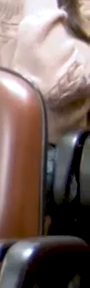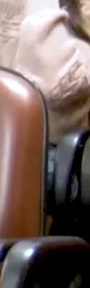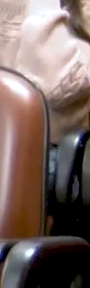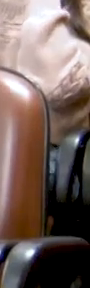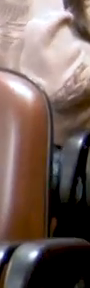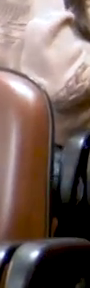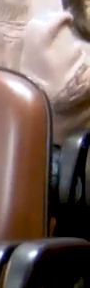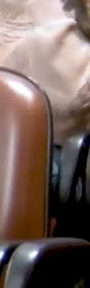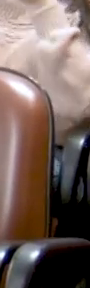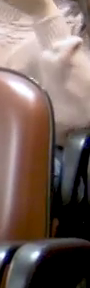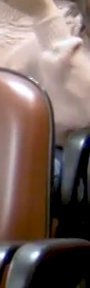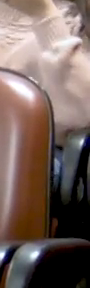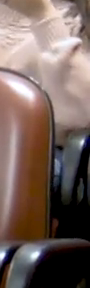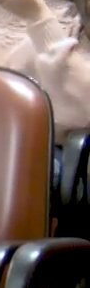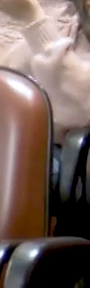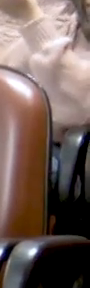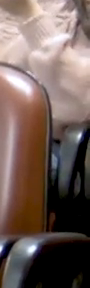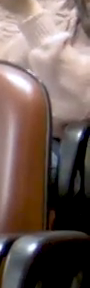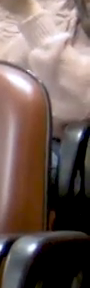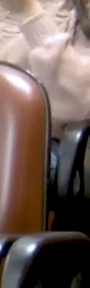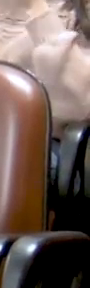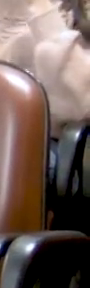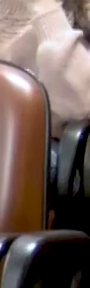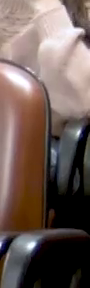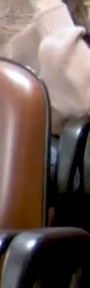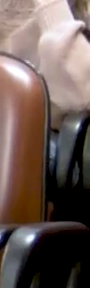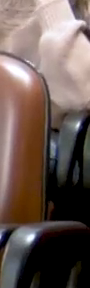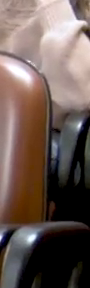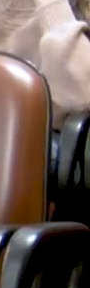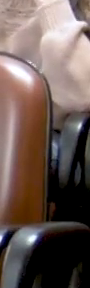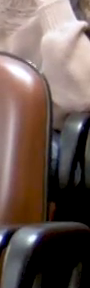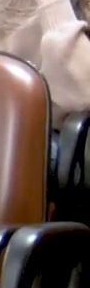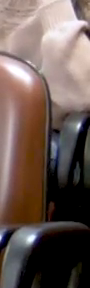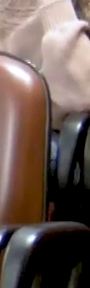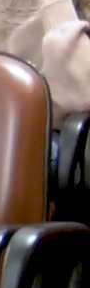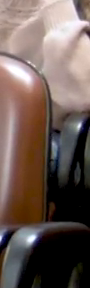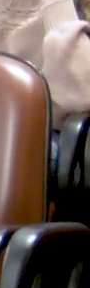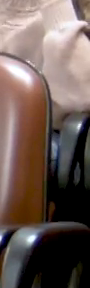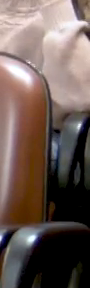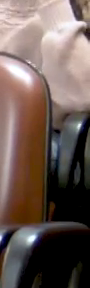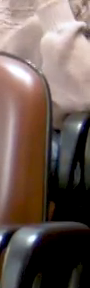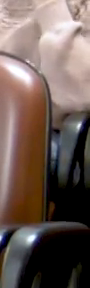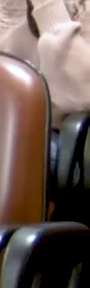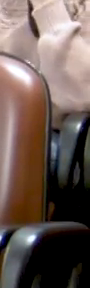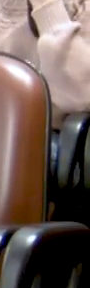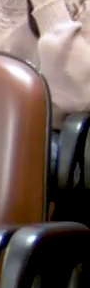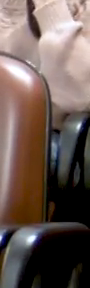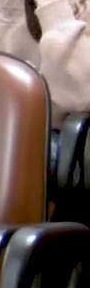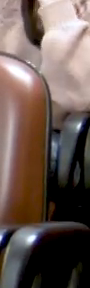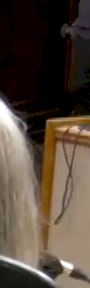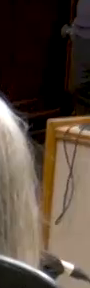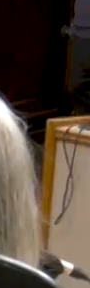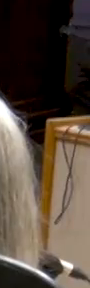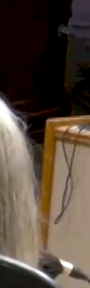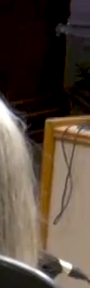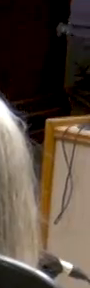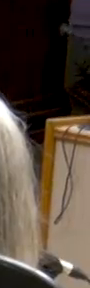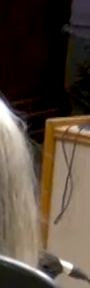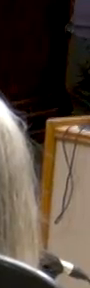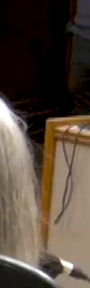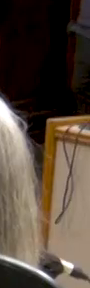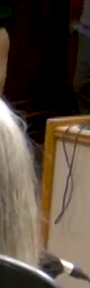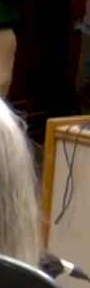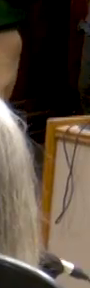UX. Em 2017, criou o Grupo de Trabalho por Caxias, o GTC, que reúne 29 entidades em prol